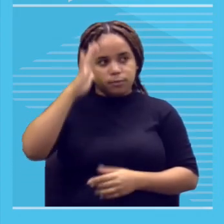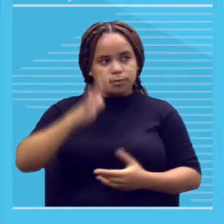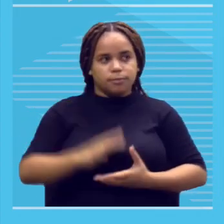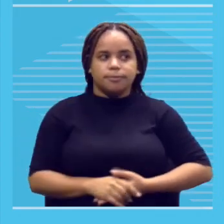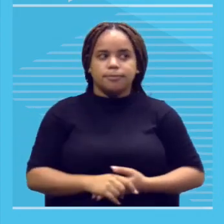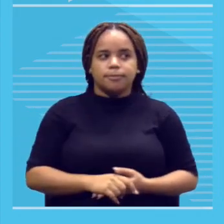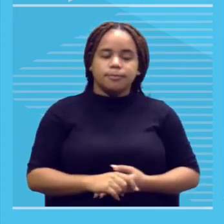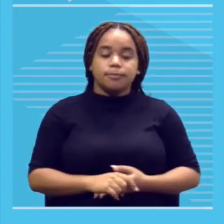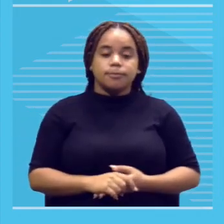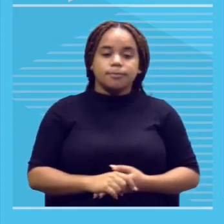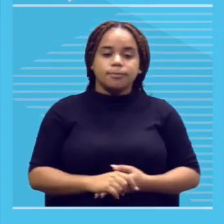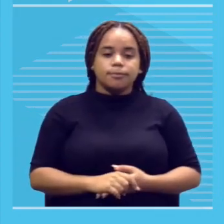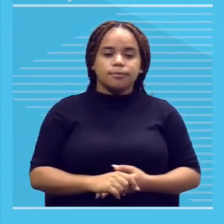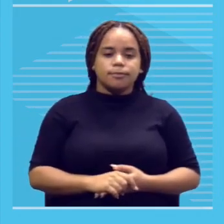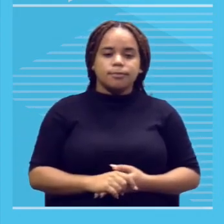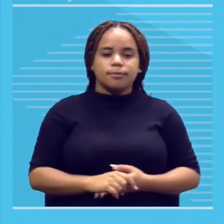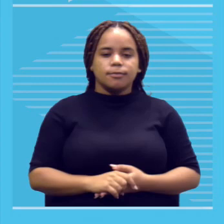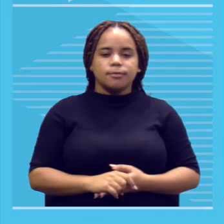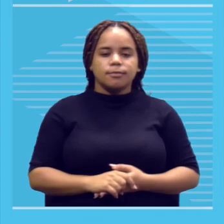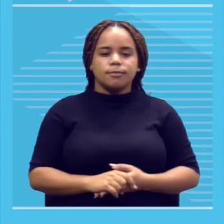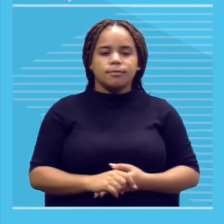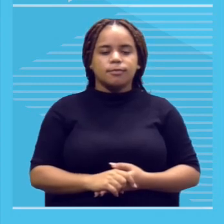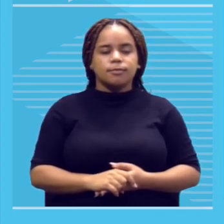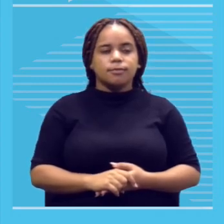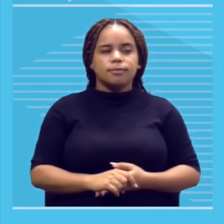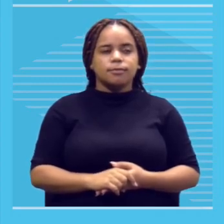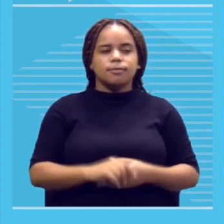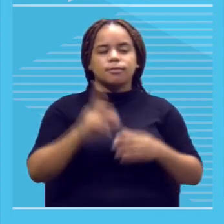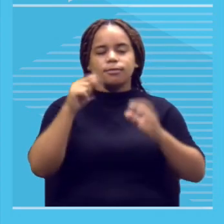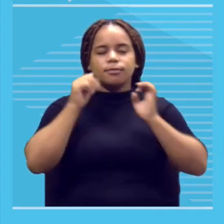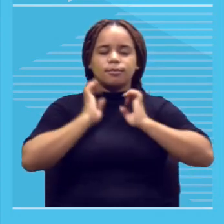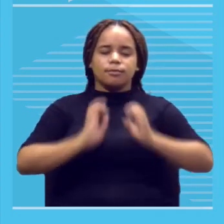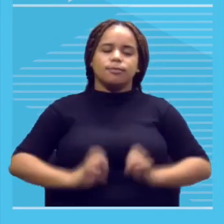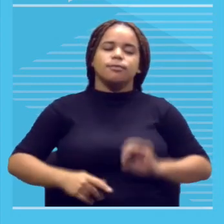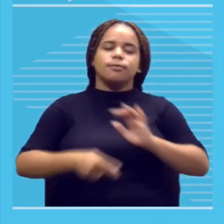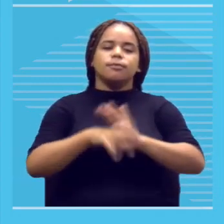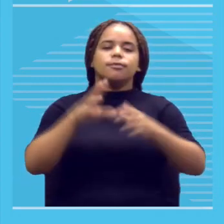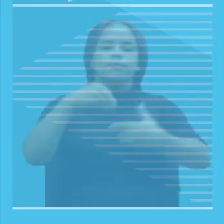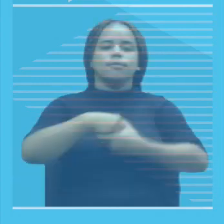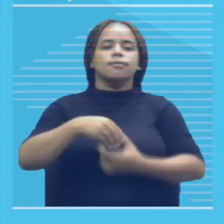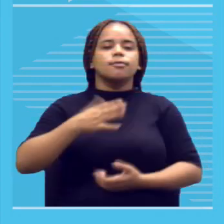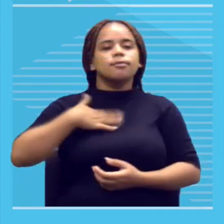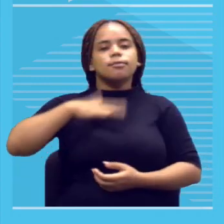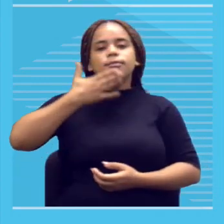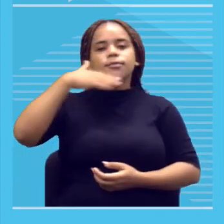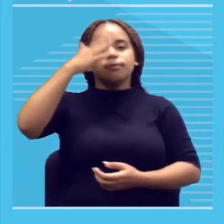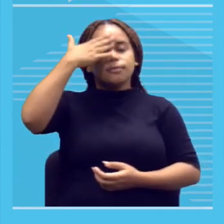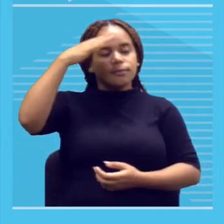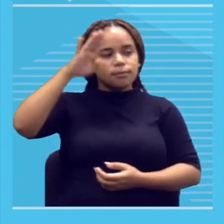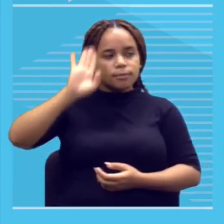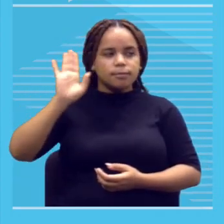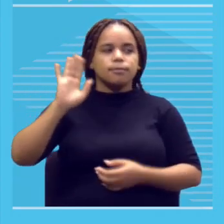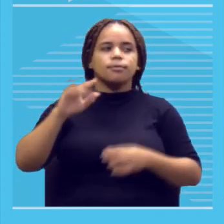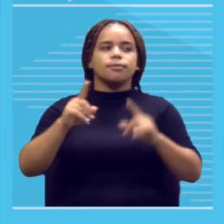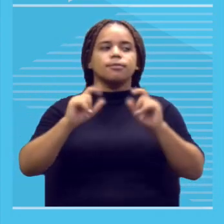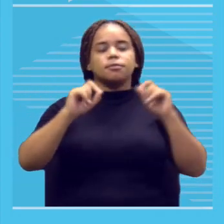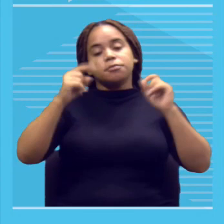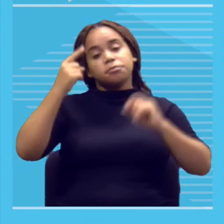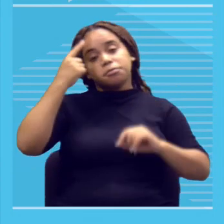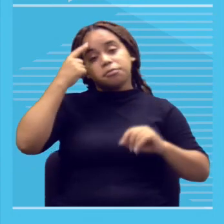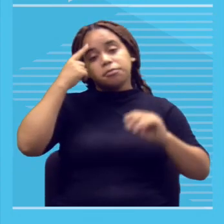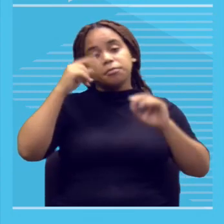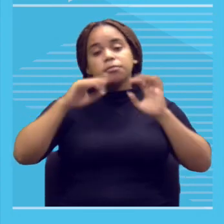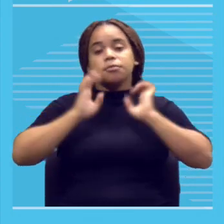aula anterior foi a ética no Islamismo conhecemos um pouco sobre o pensamento moral